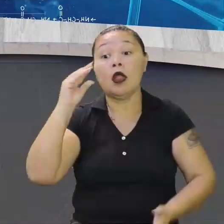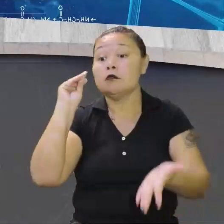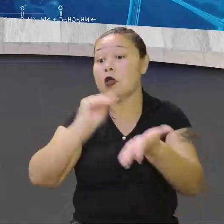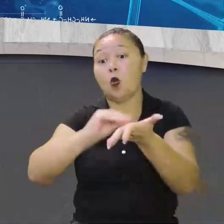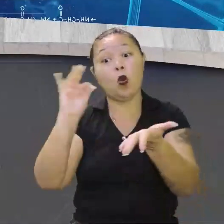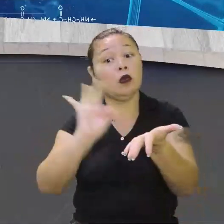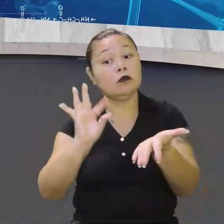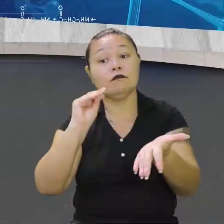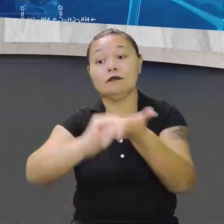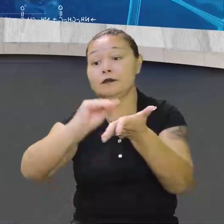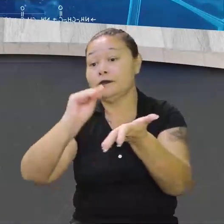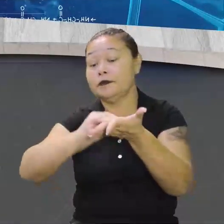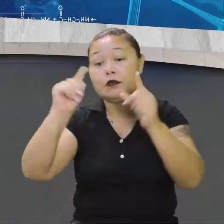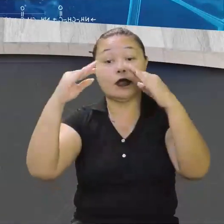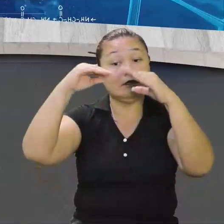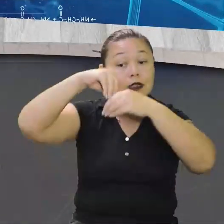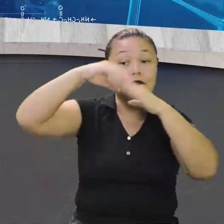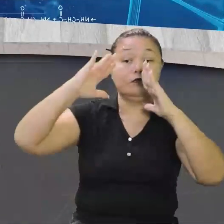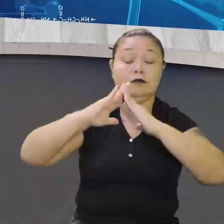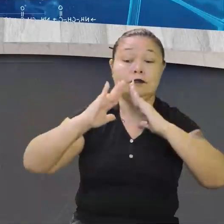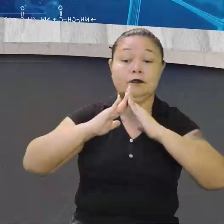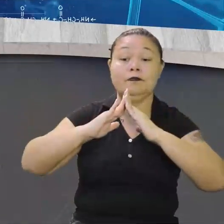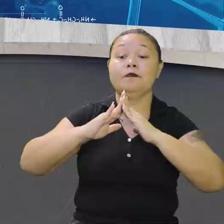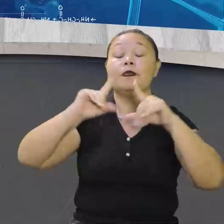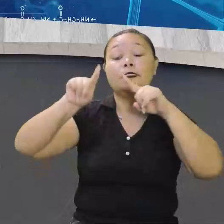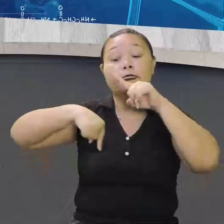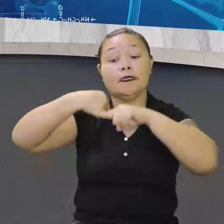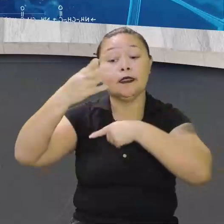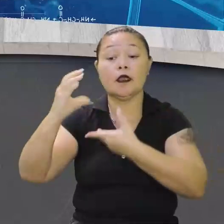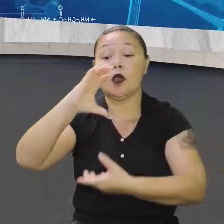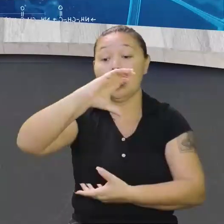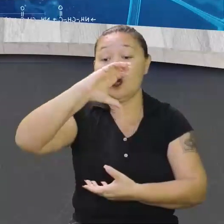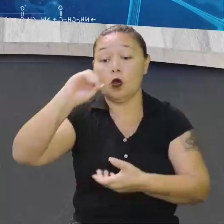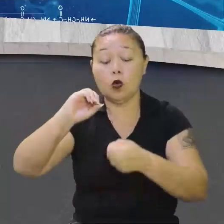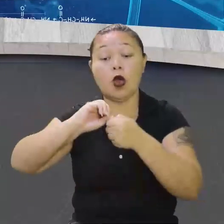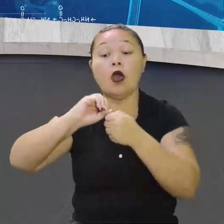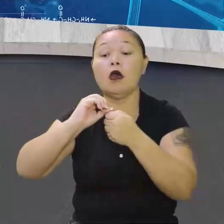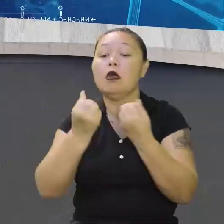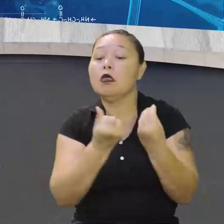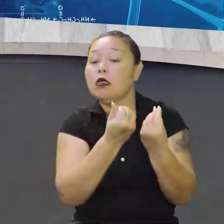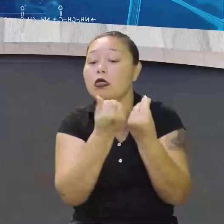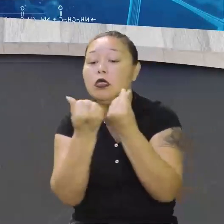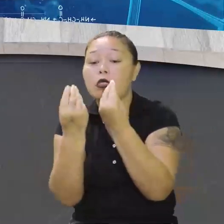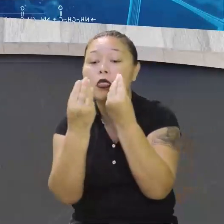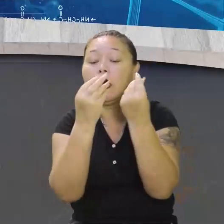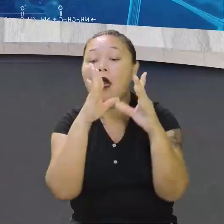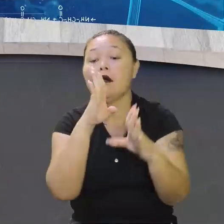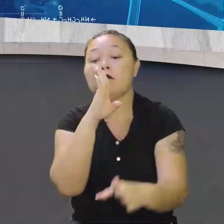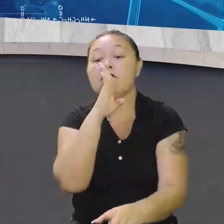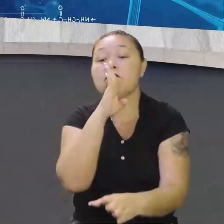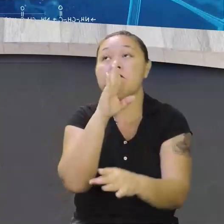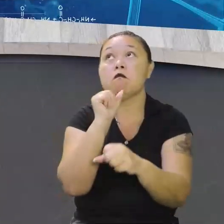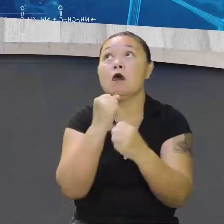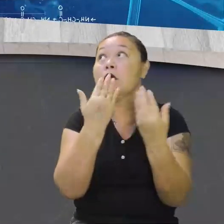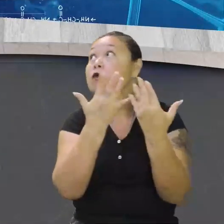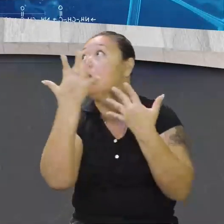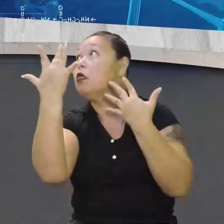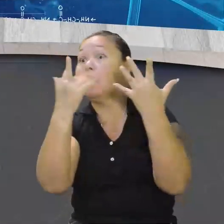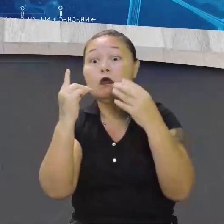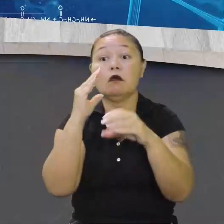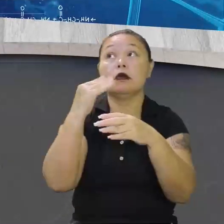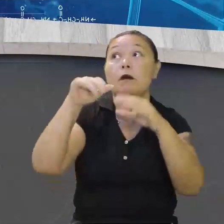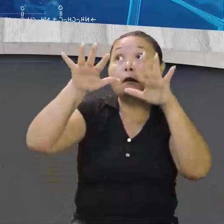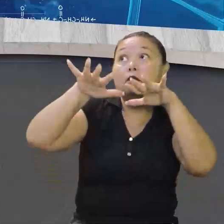no ambiente lá da casa, produz monóxido de carbono, é um gás inerte, você não vê, lógico, e